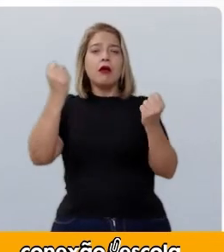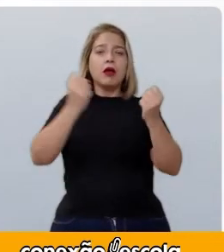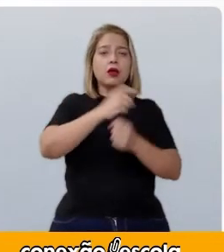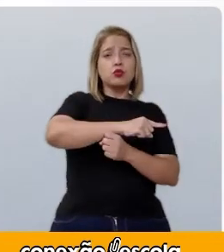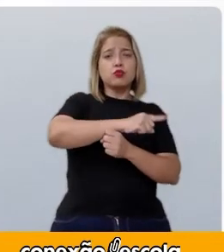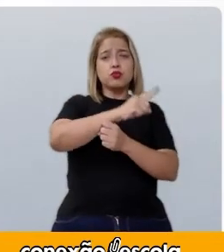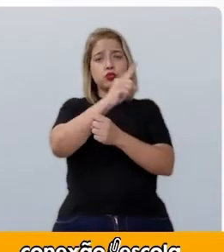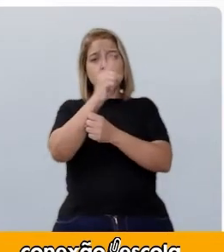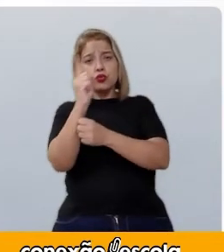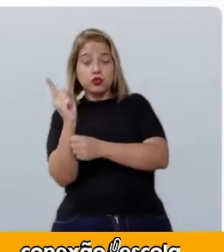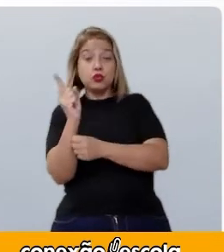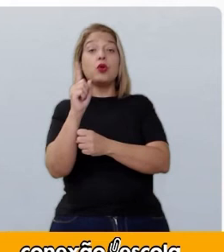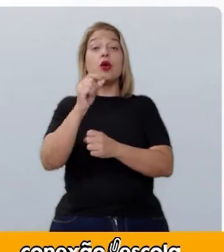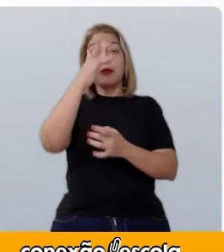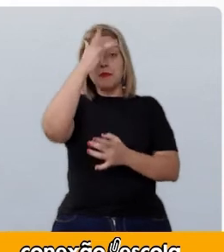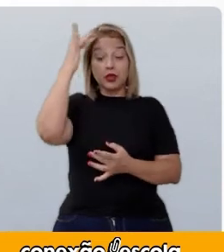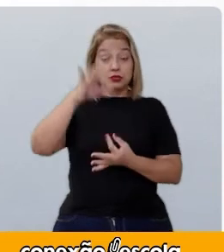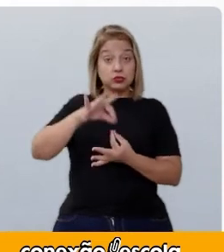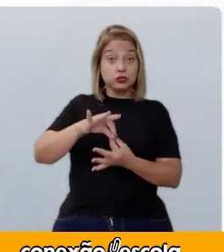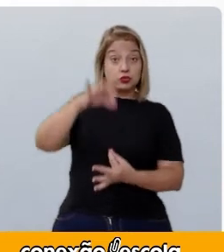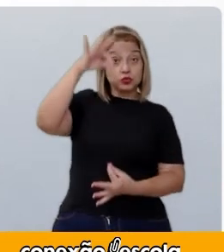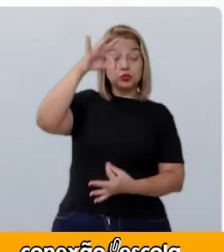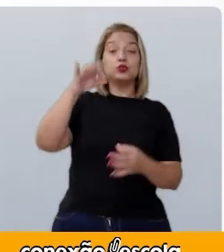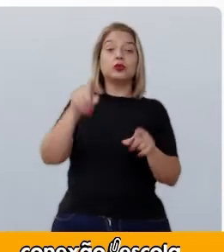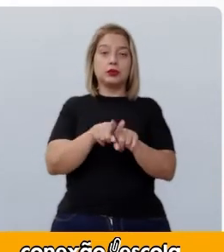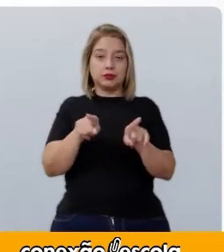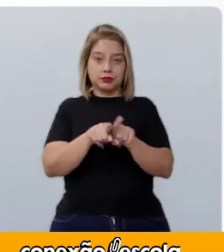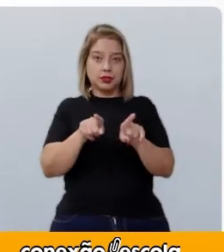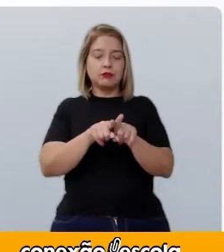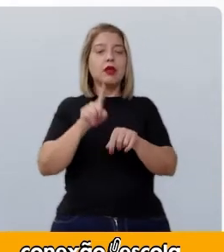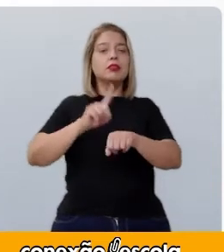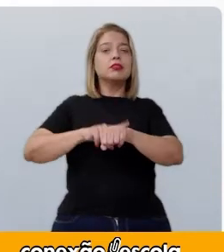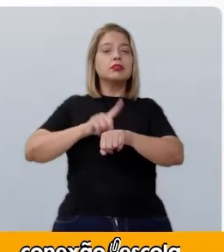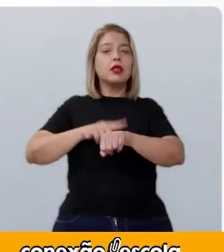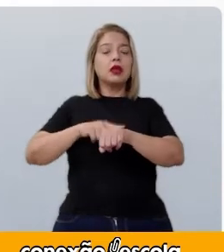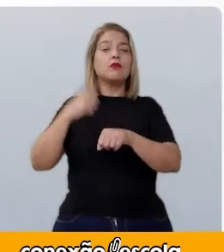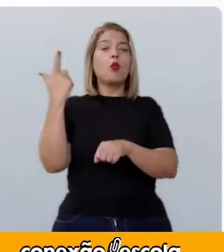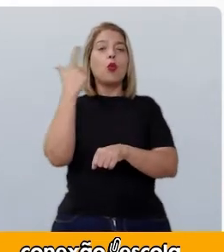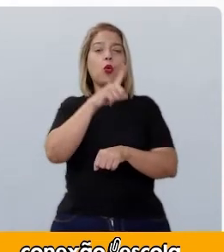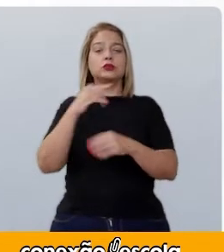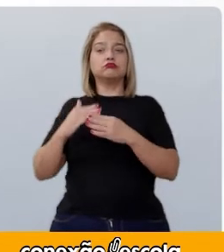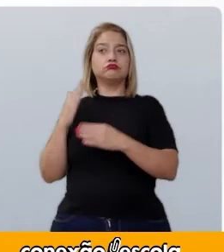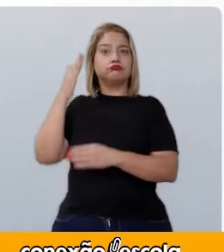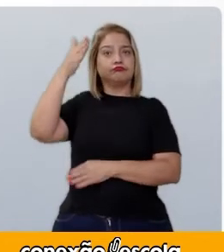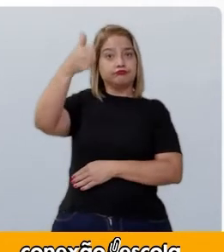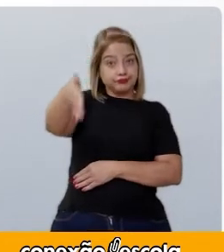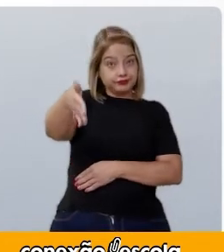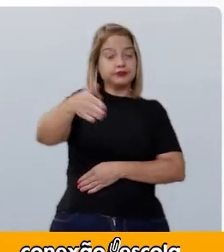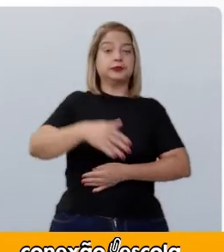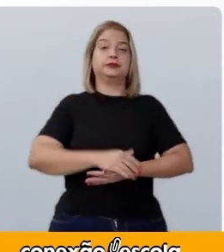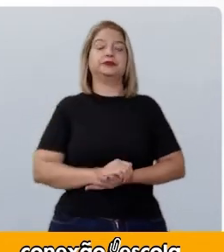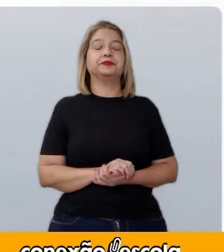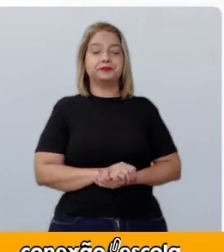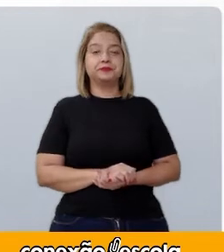automóvel, a altura de uma pessoa e também o tempo gasto para fazer um percurso.